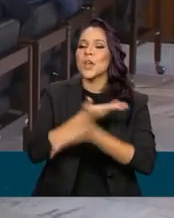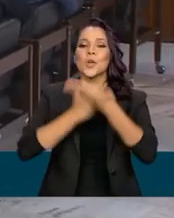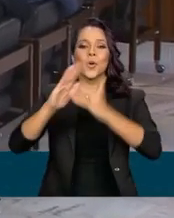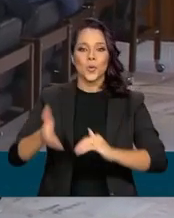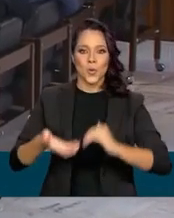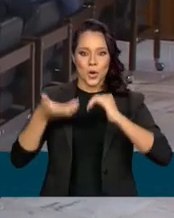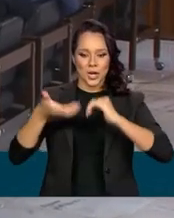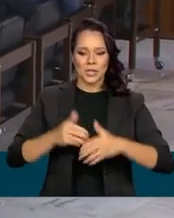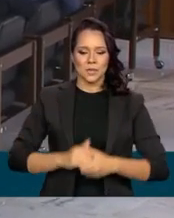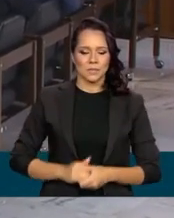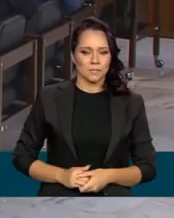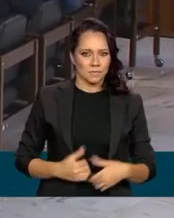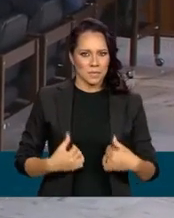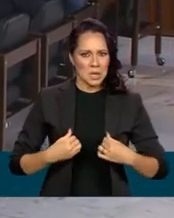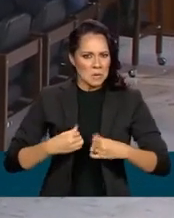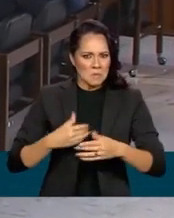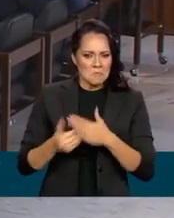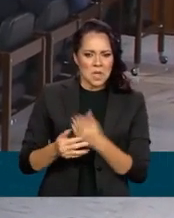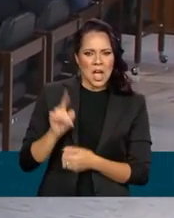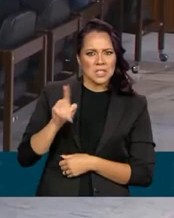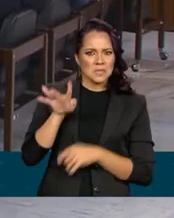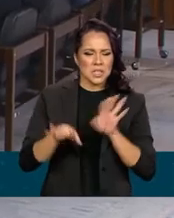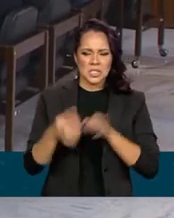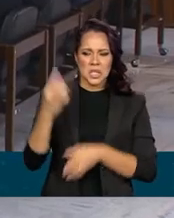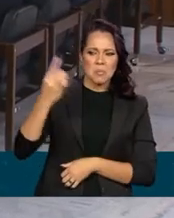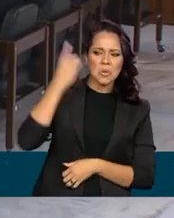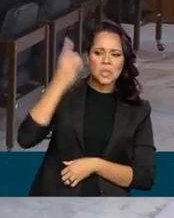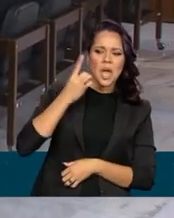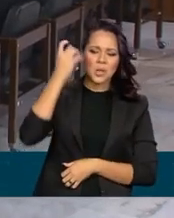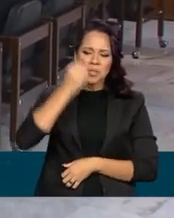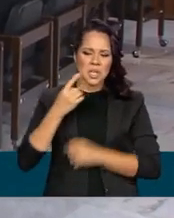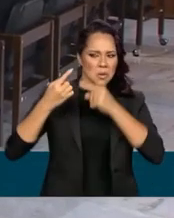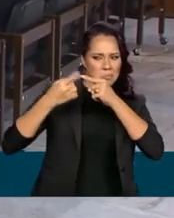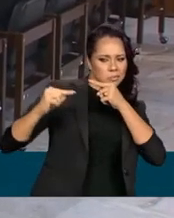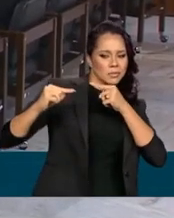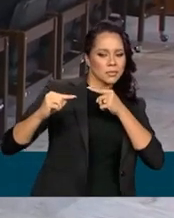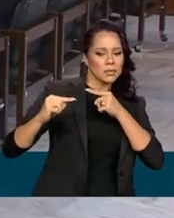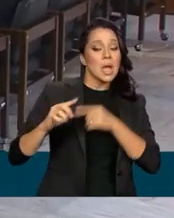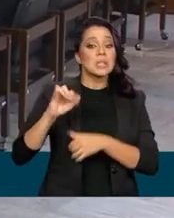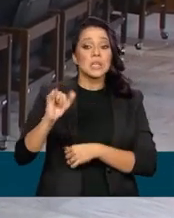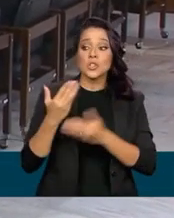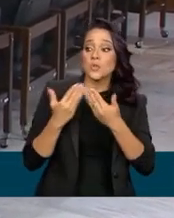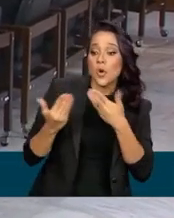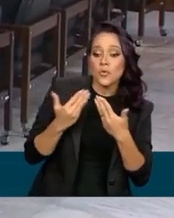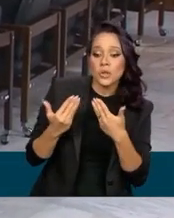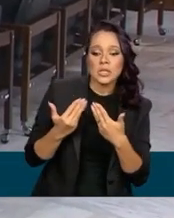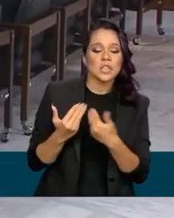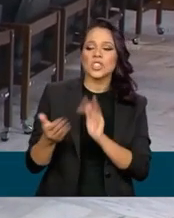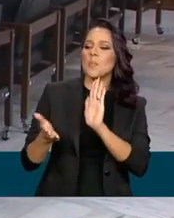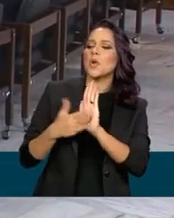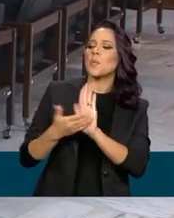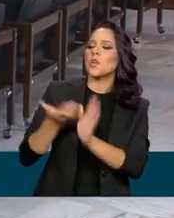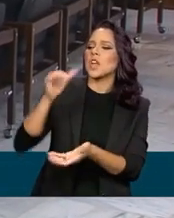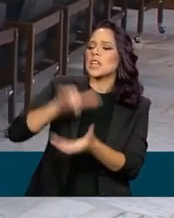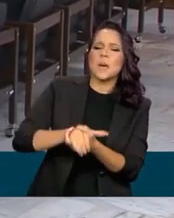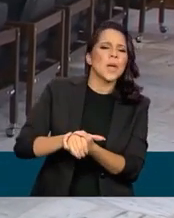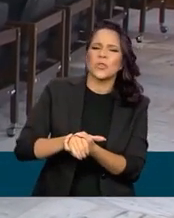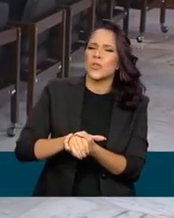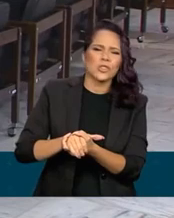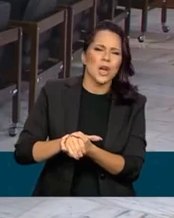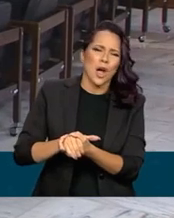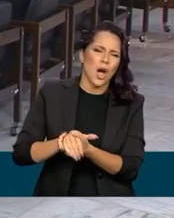Nacional. Não tem importância que você divirja de um deputado ou de um senador. Quando a gente vai conversar, a gente não está propondo casamento. A